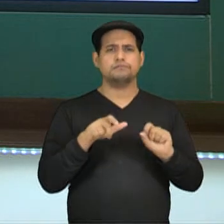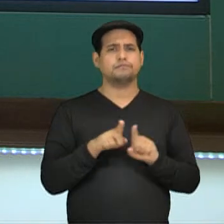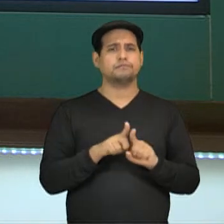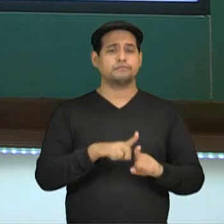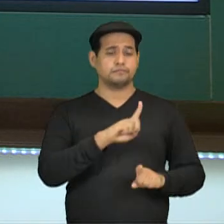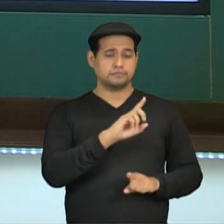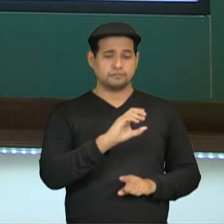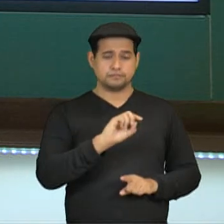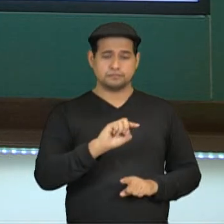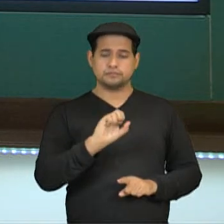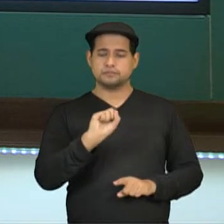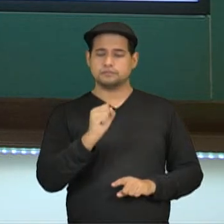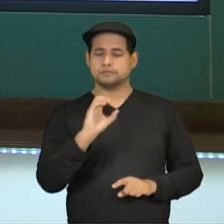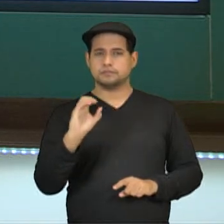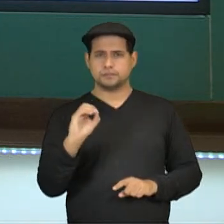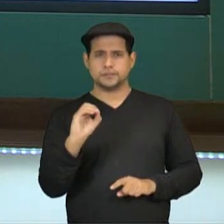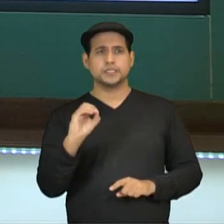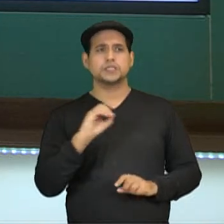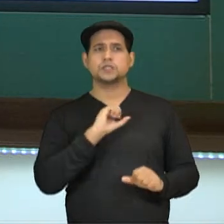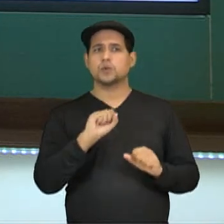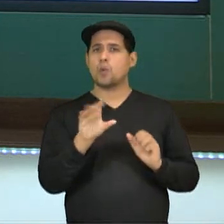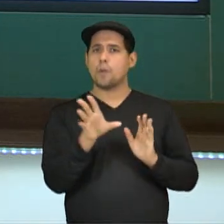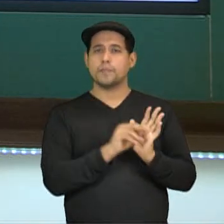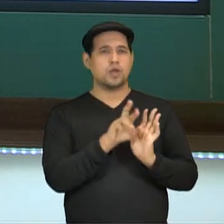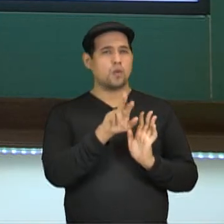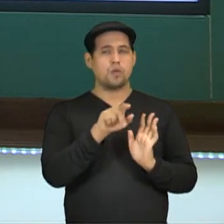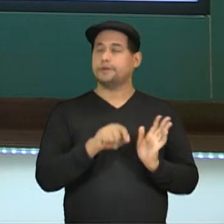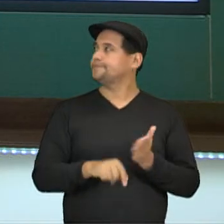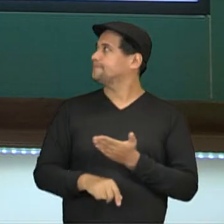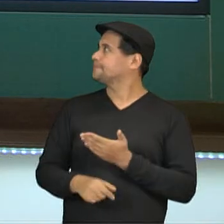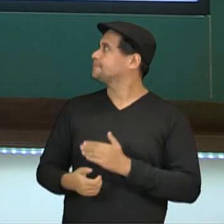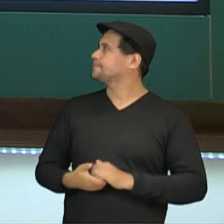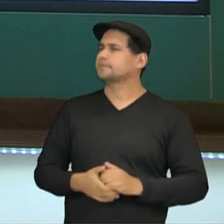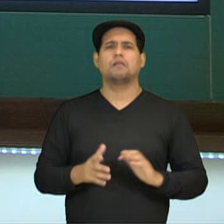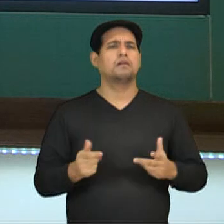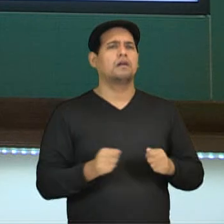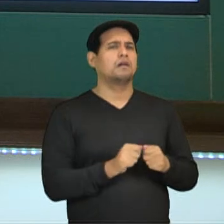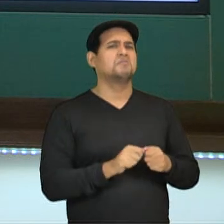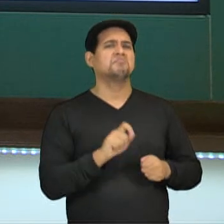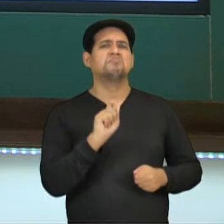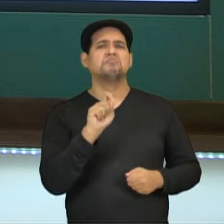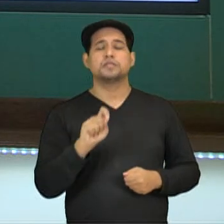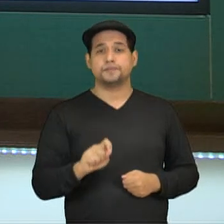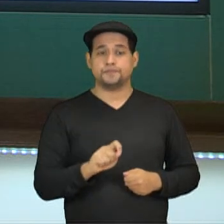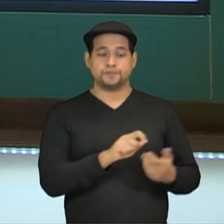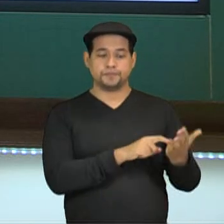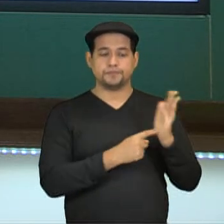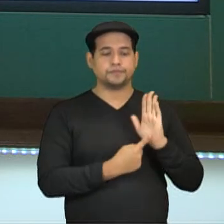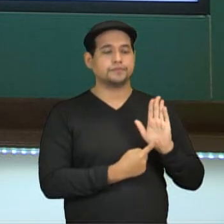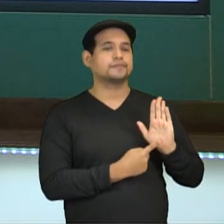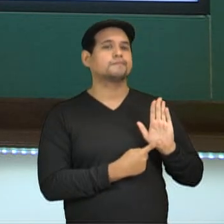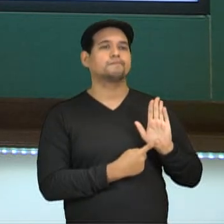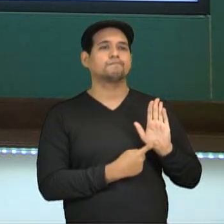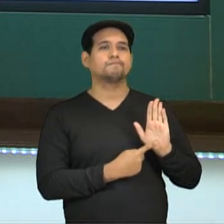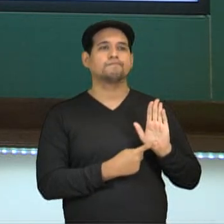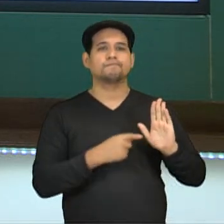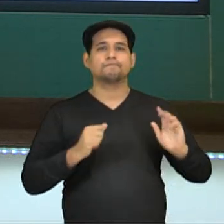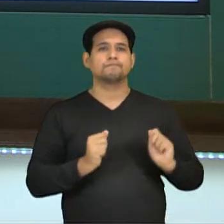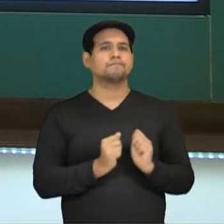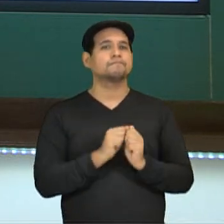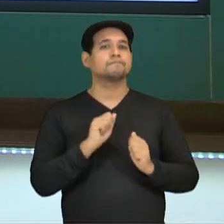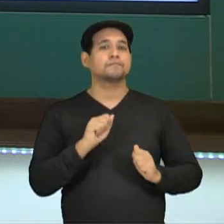por 10.800. E o resto eu copiei igualzinho, ó. E agora, o que eu vou fazer? Vou trazer esse povo aqui para